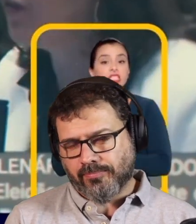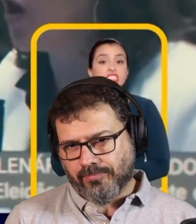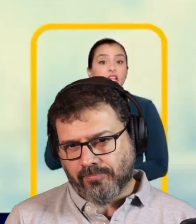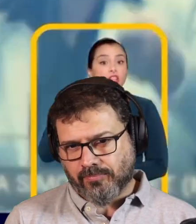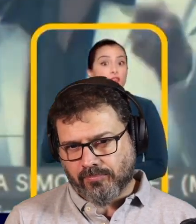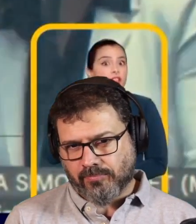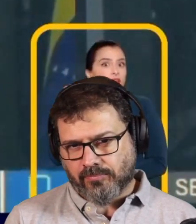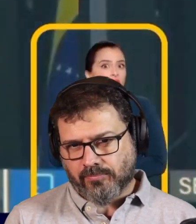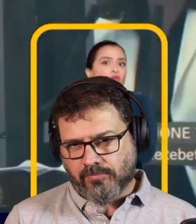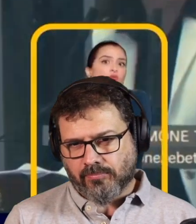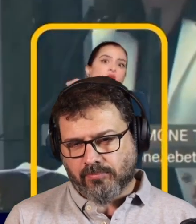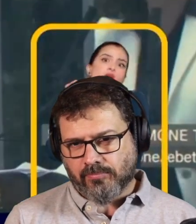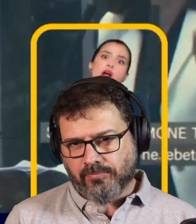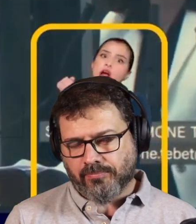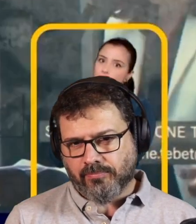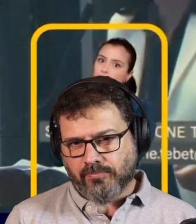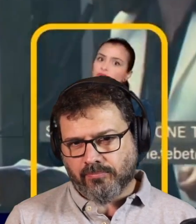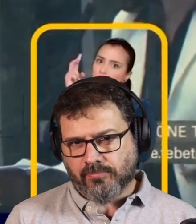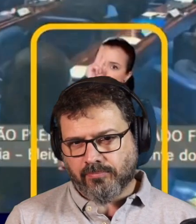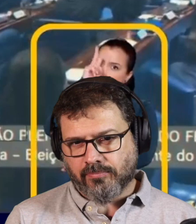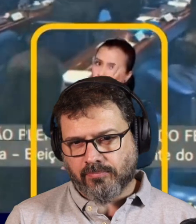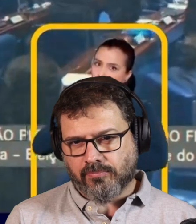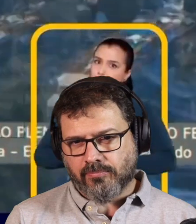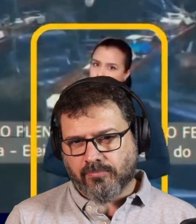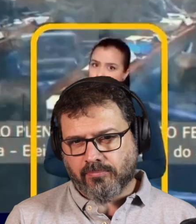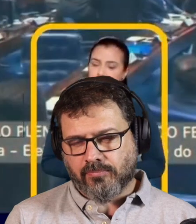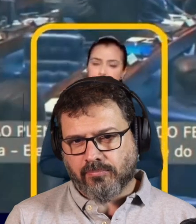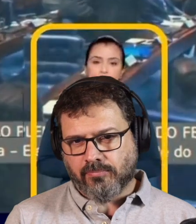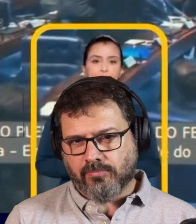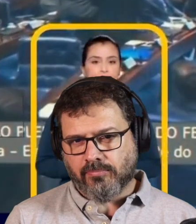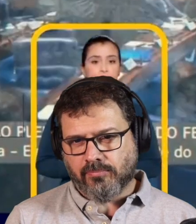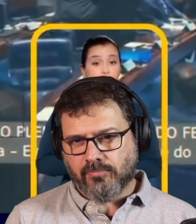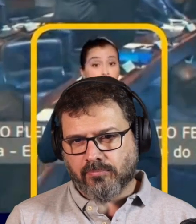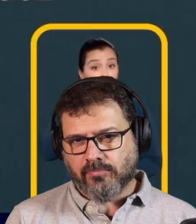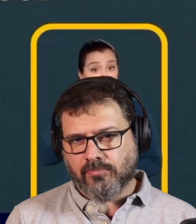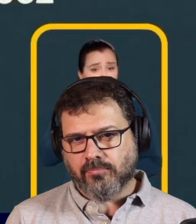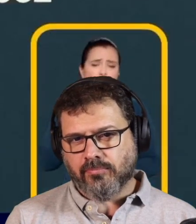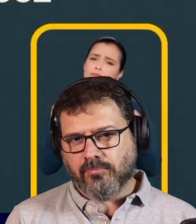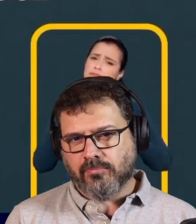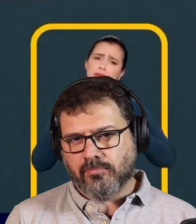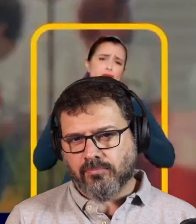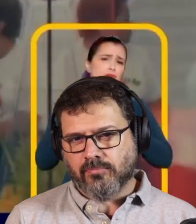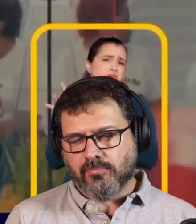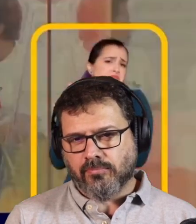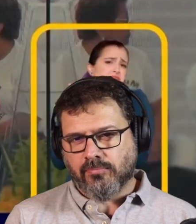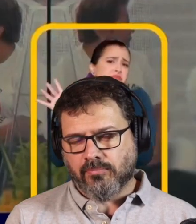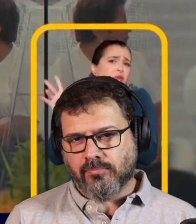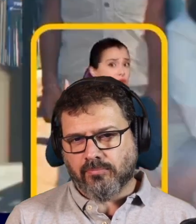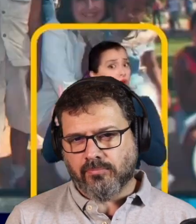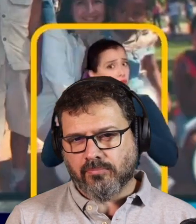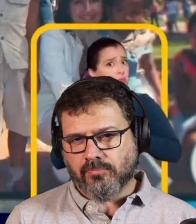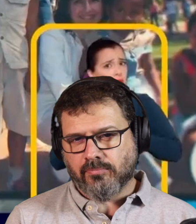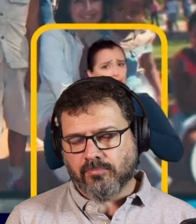em 198 anos de história do Senado Federal. A mulher precisa ter o espaço que